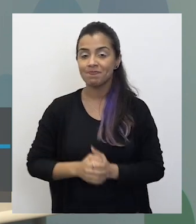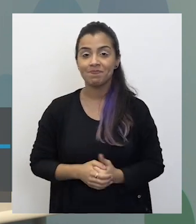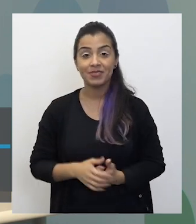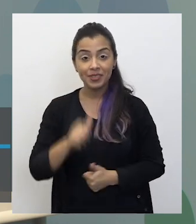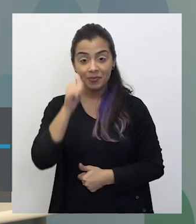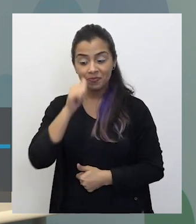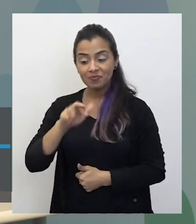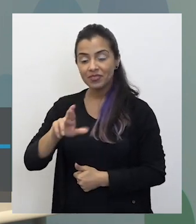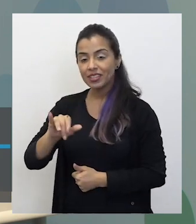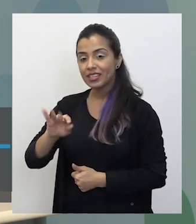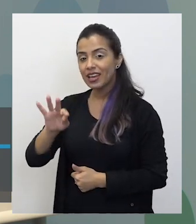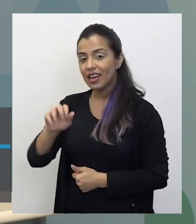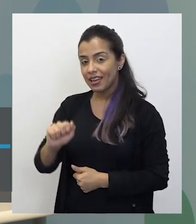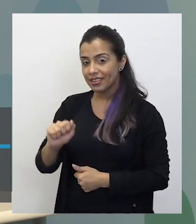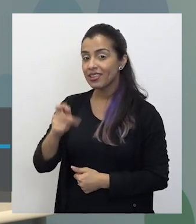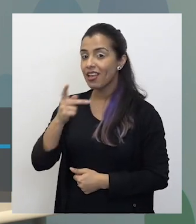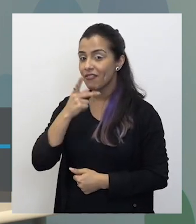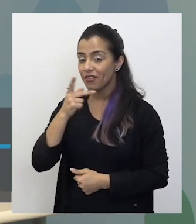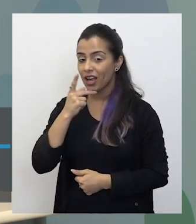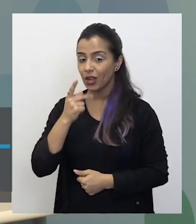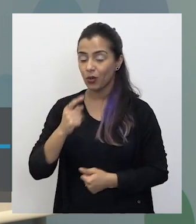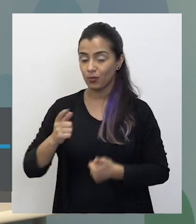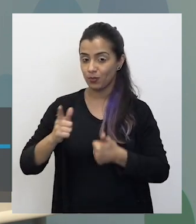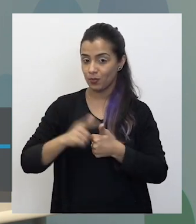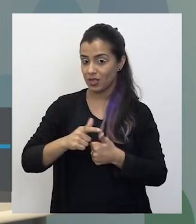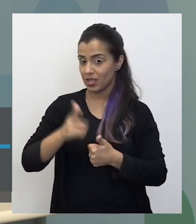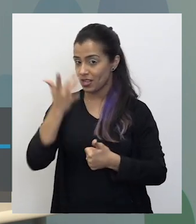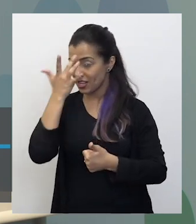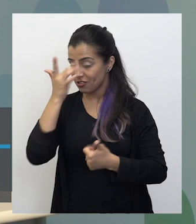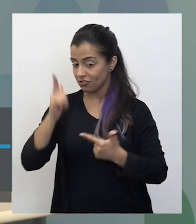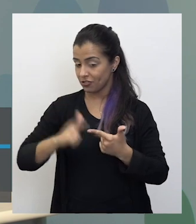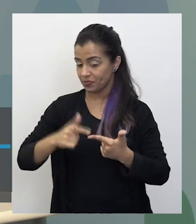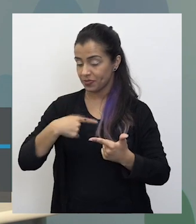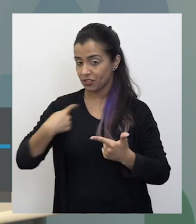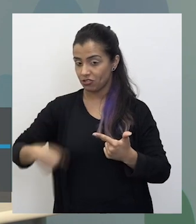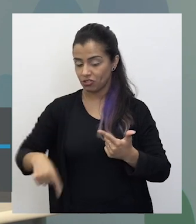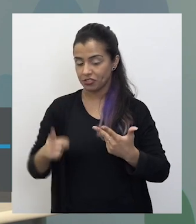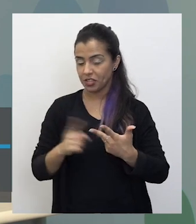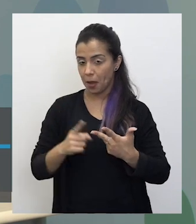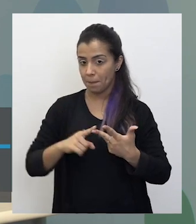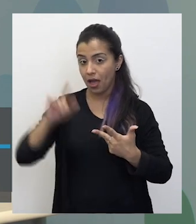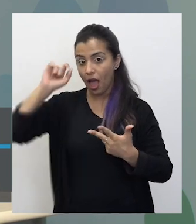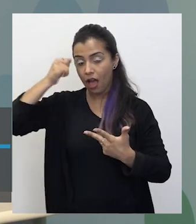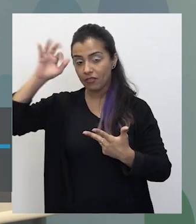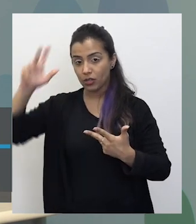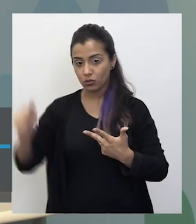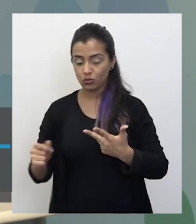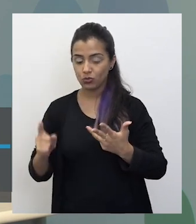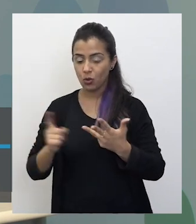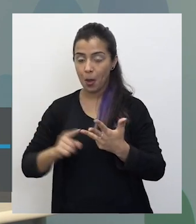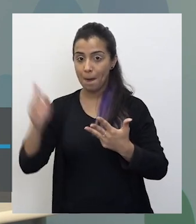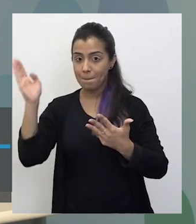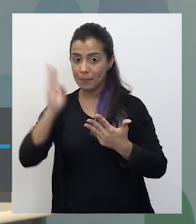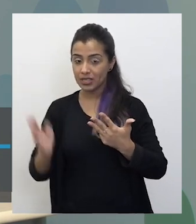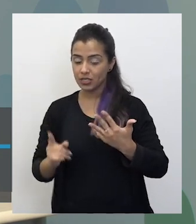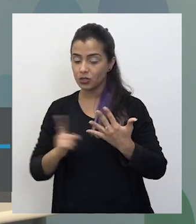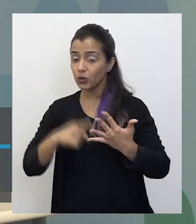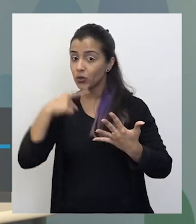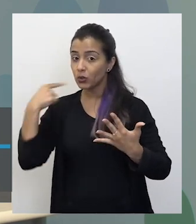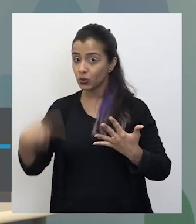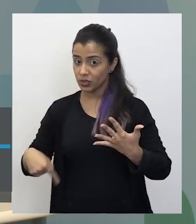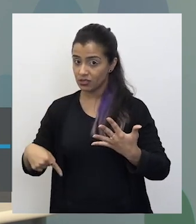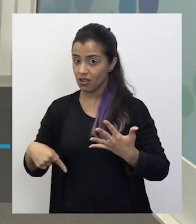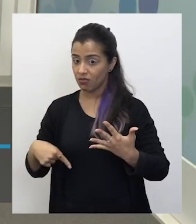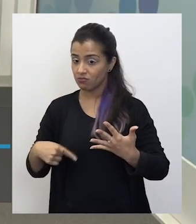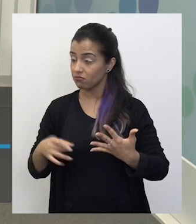Rita respondeu Índia, China, África do Sul, Brasil e Rússia. E